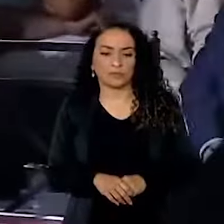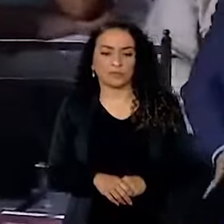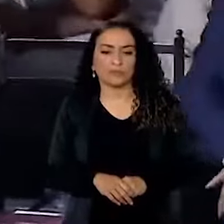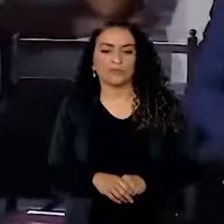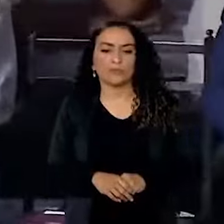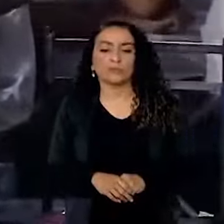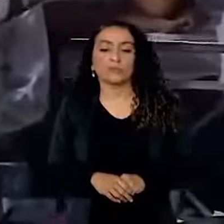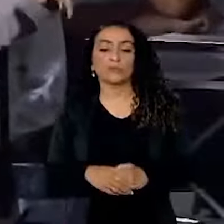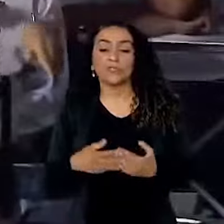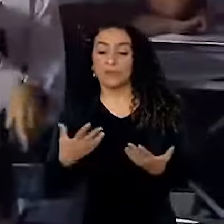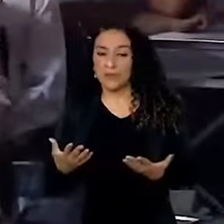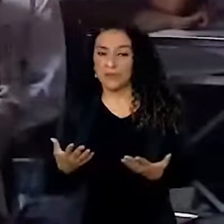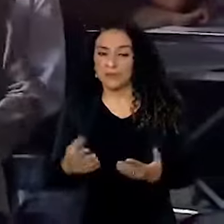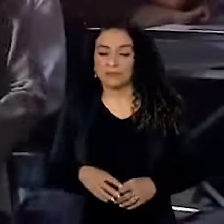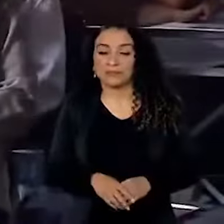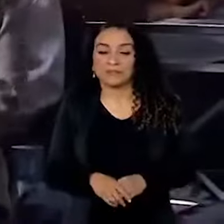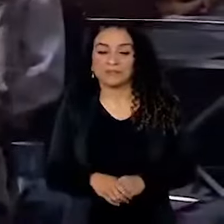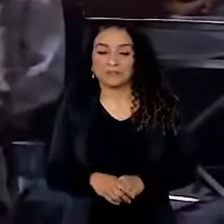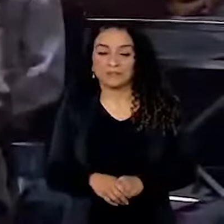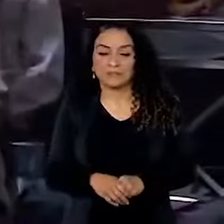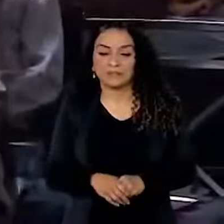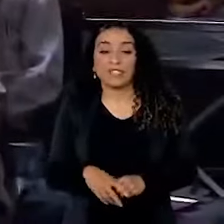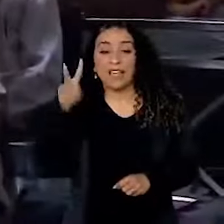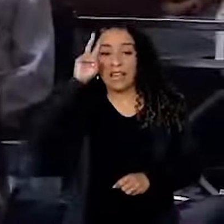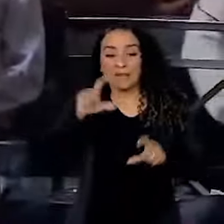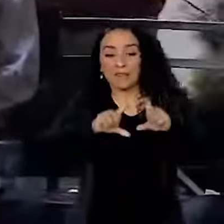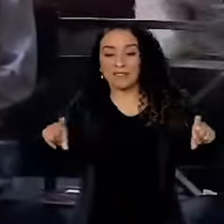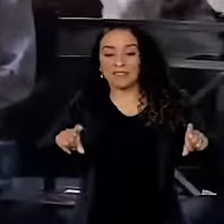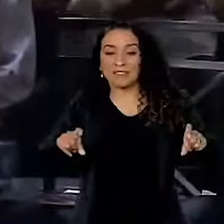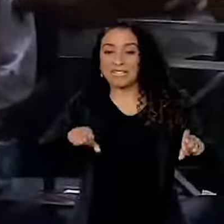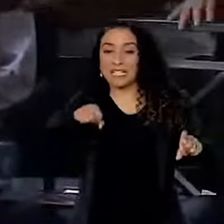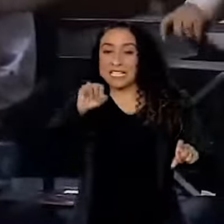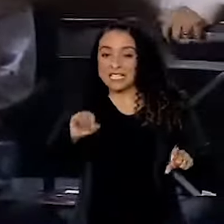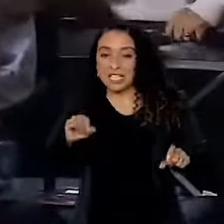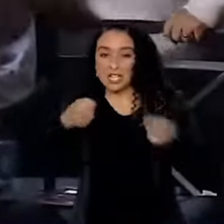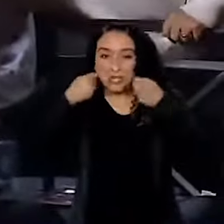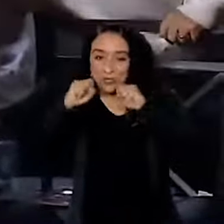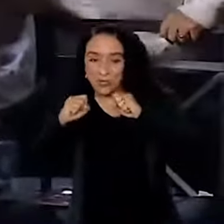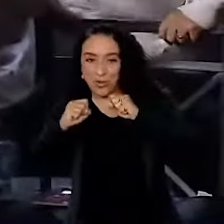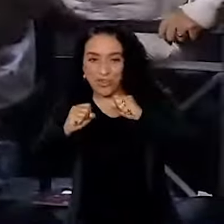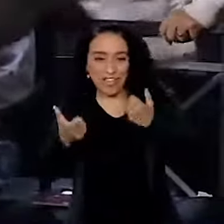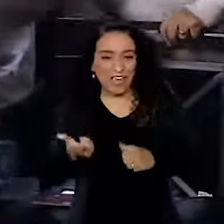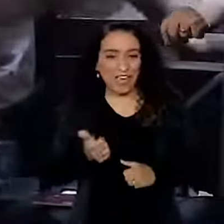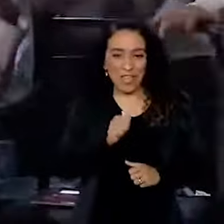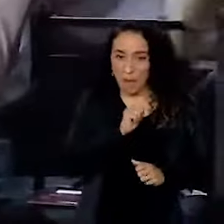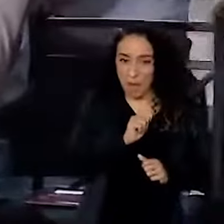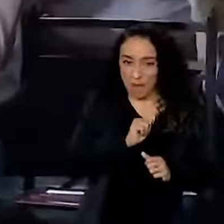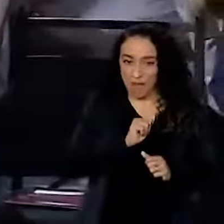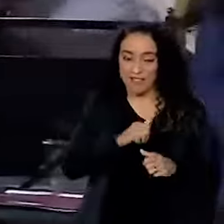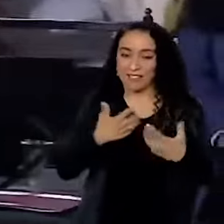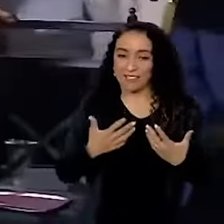Daqui, ó, quando a gente tá lembrando daquele ditado, quem não chora não mama. Pois bem, eu